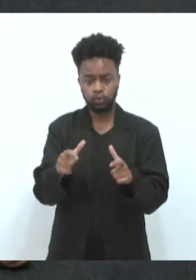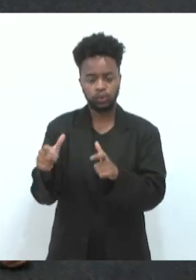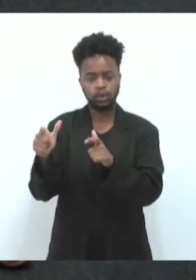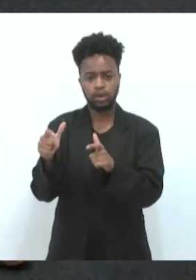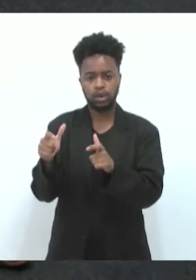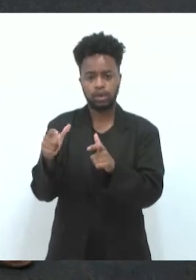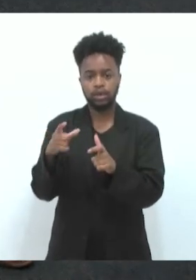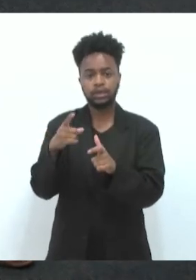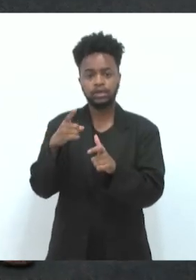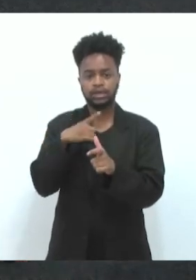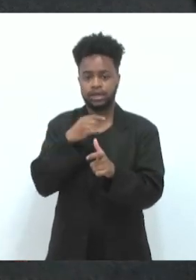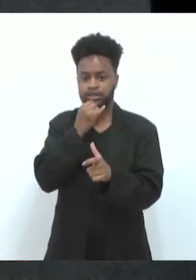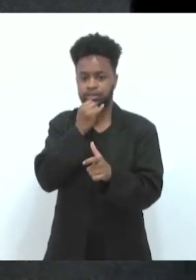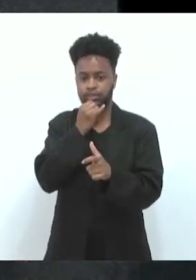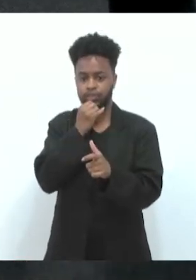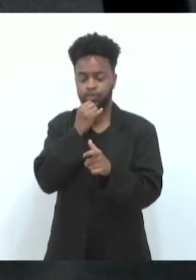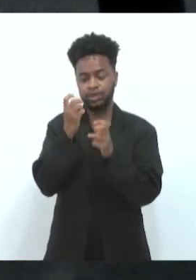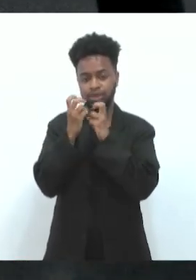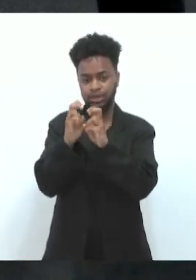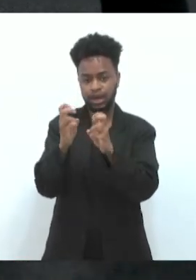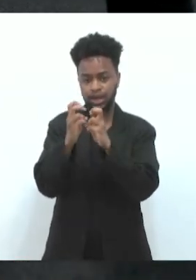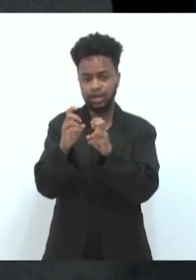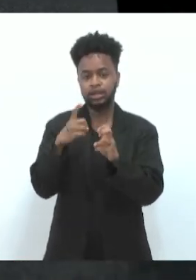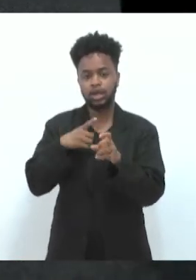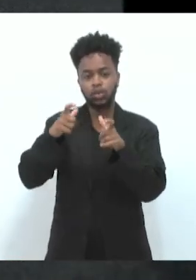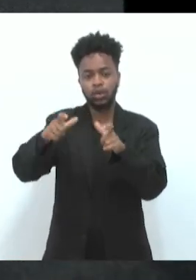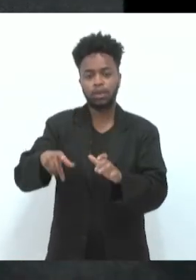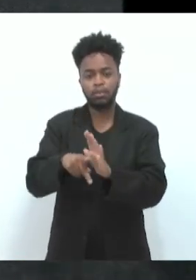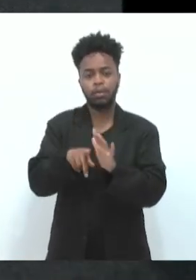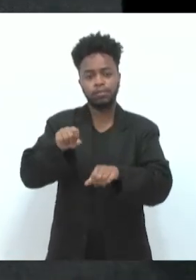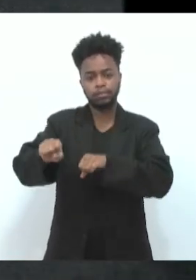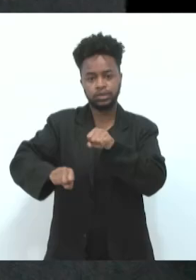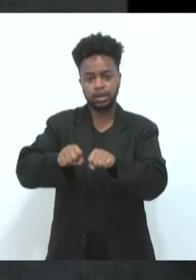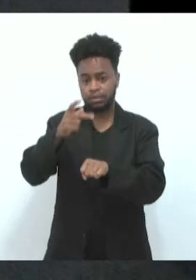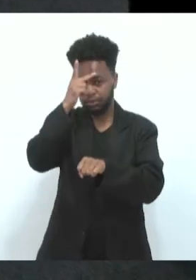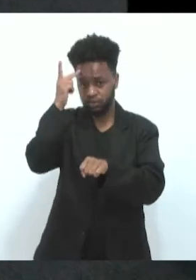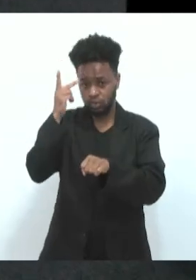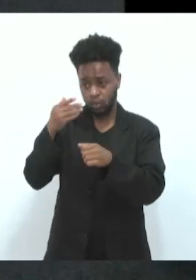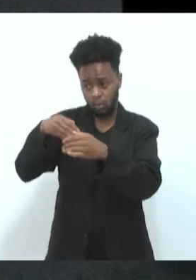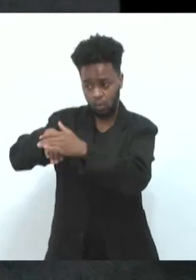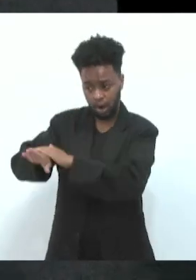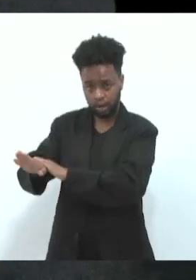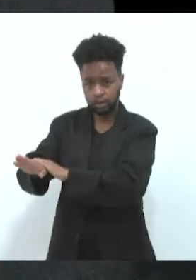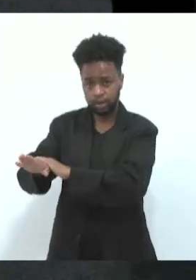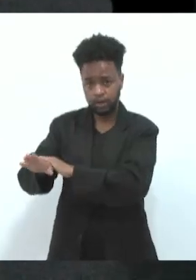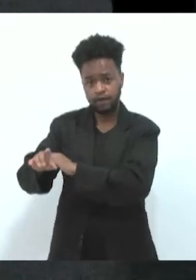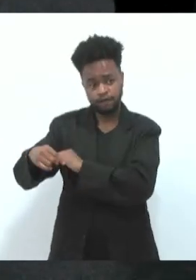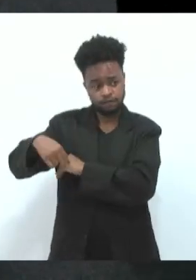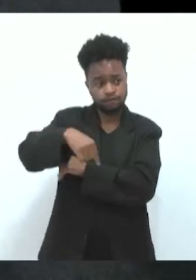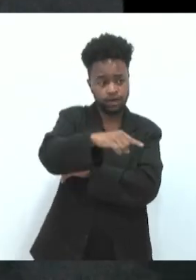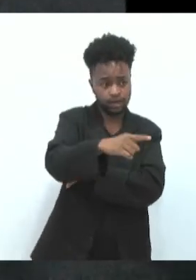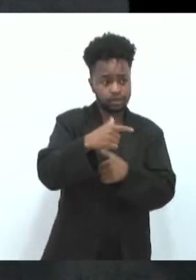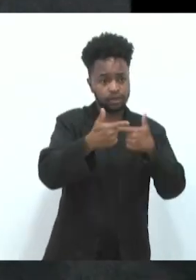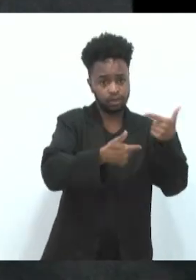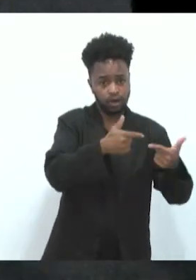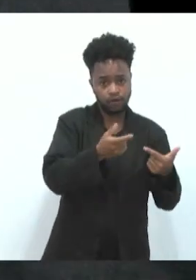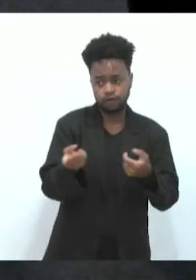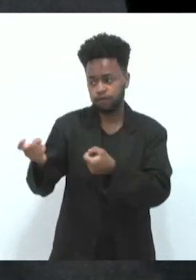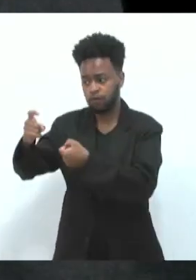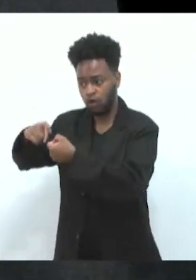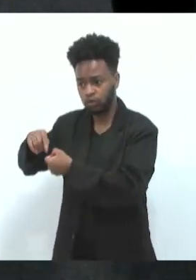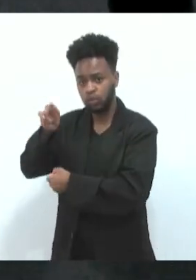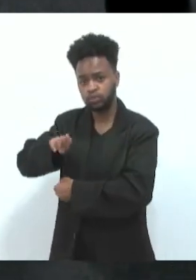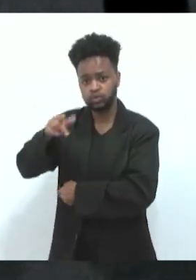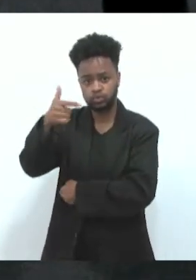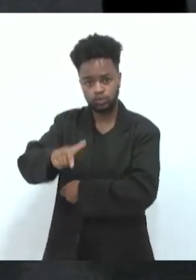num terminal do trem um bicicletário. A pessoa deixa a bicicleta, vai para o centro, trabalha, volta, pega a bicicleta, vai